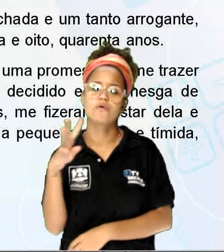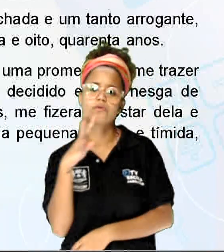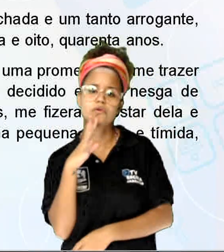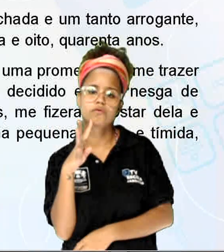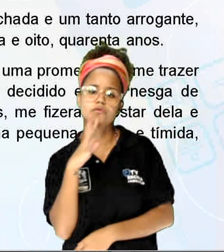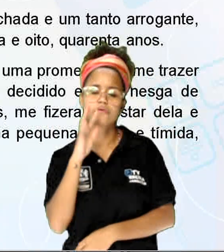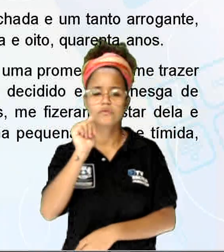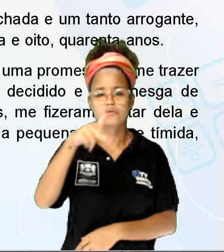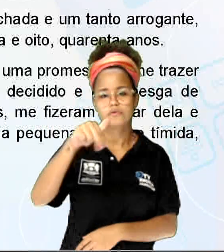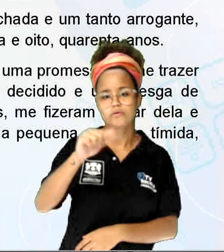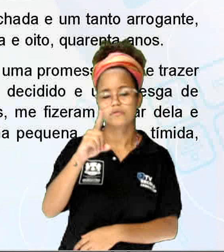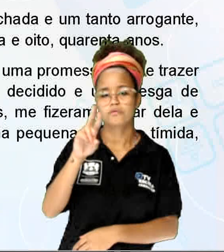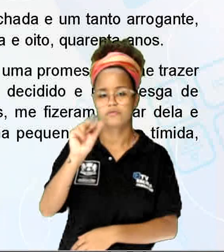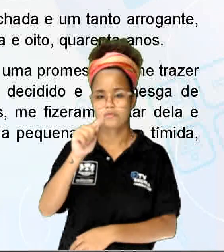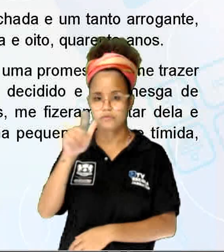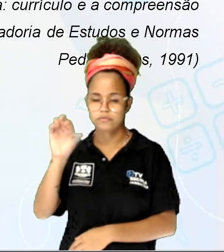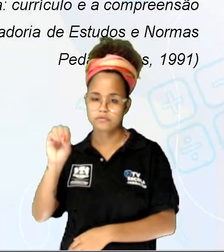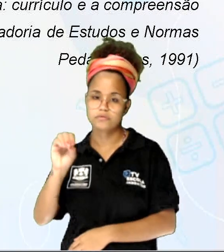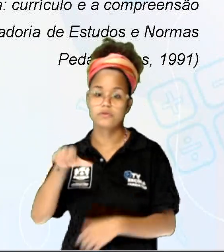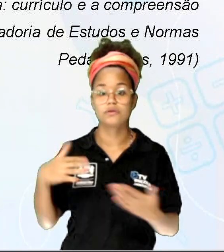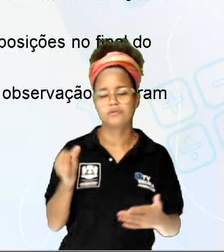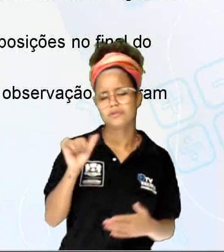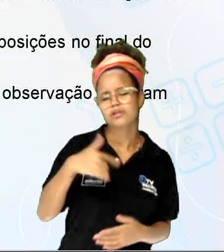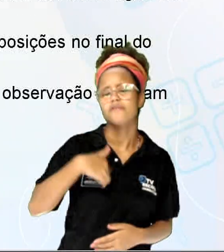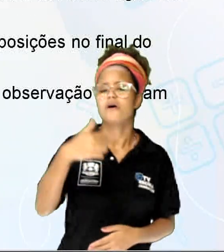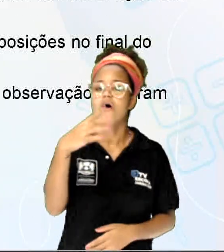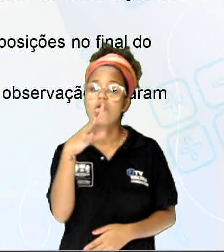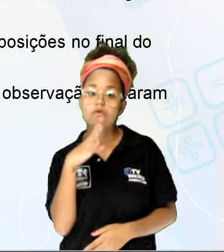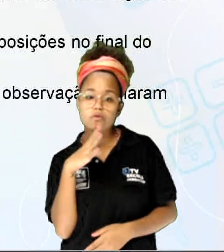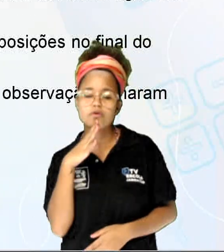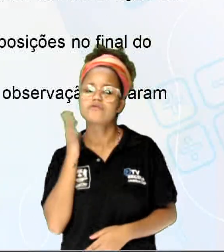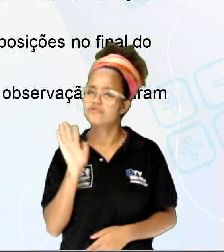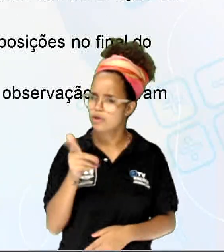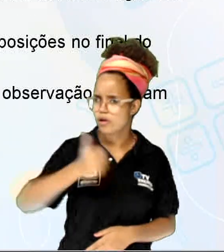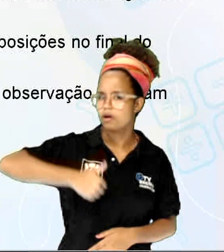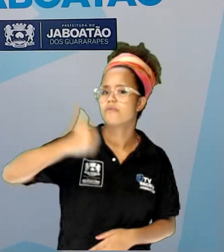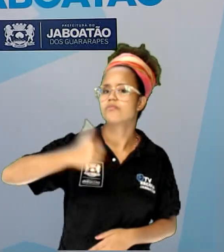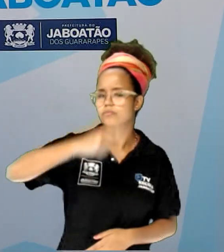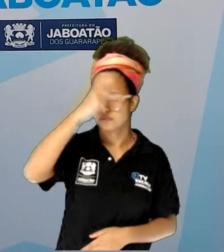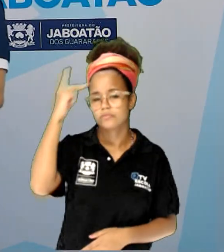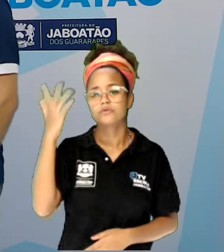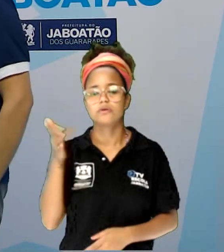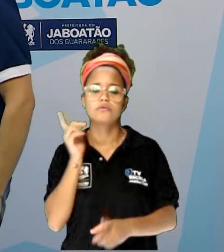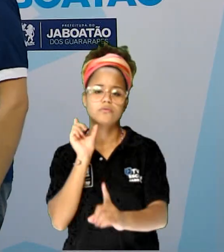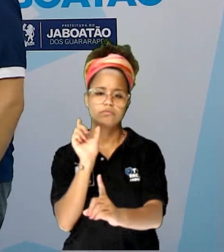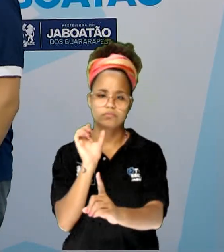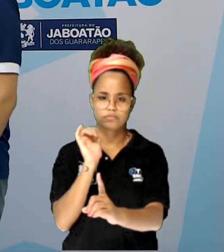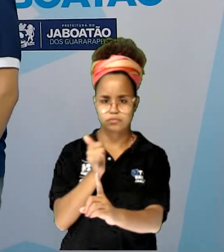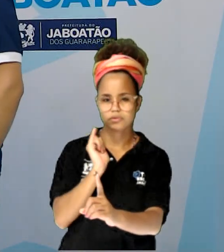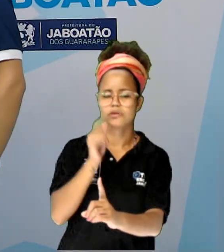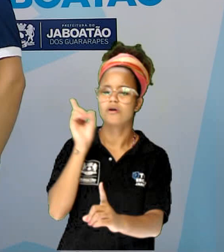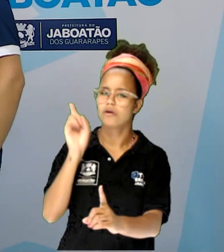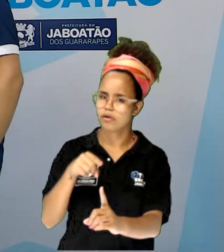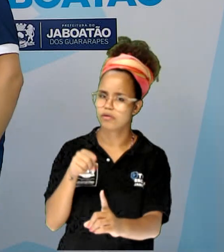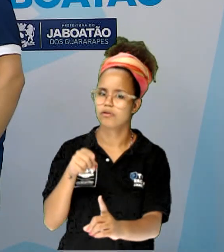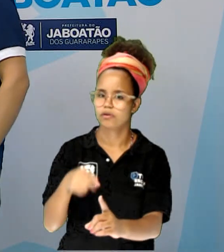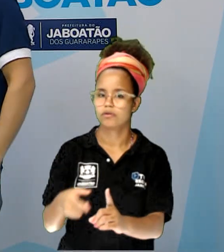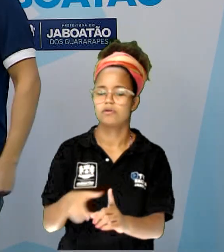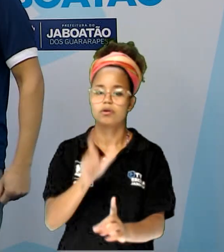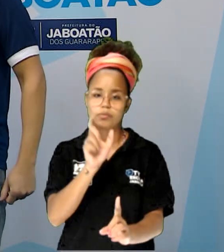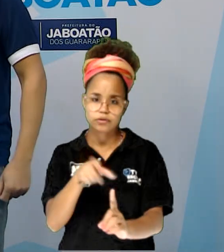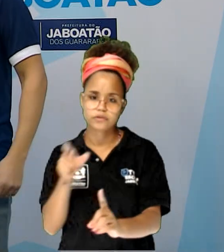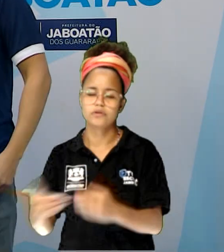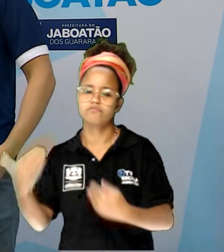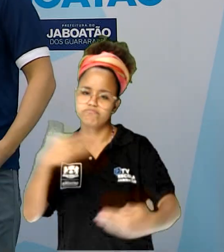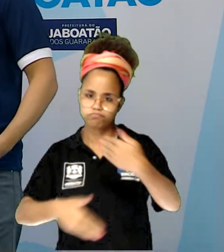Conheci Ana Dragão. Então, quando ele diz conheci, você já vê a primeira pessoa. Logo, o narrador é personagem, sim, ele participa da história,